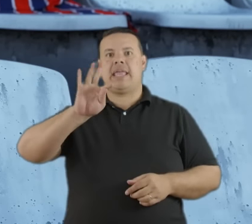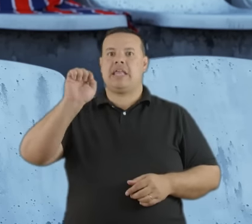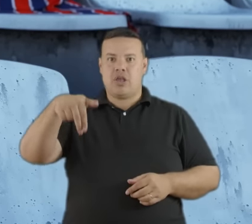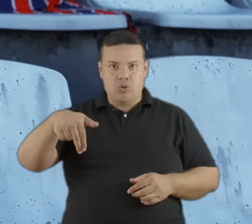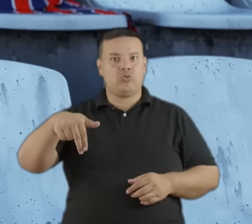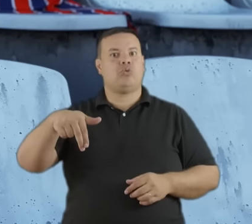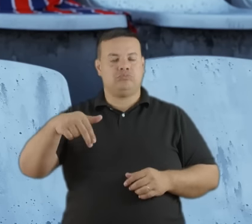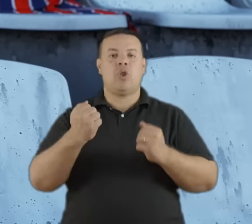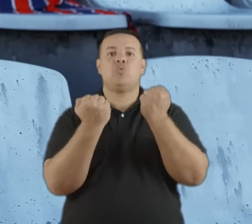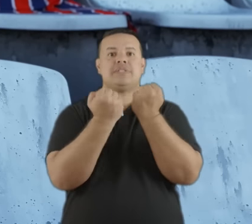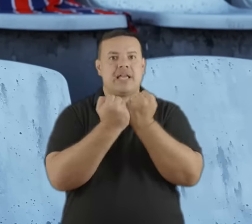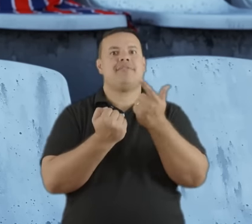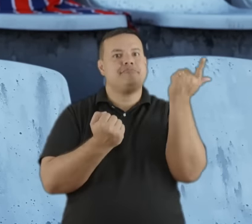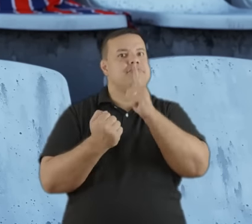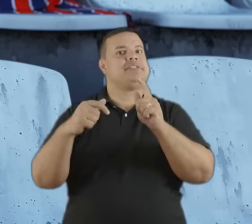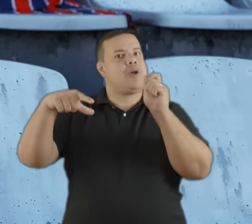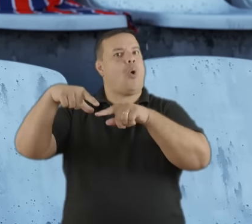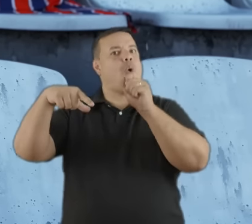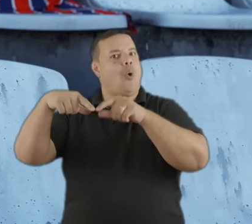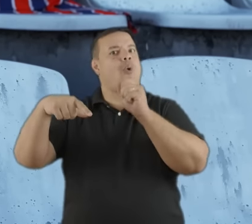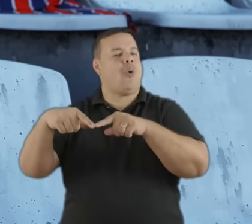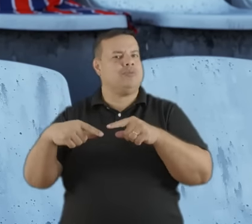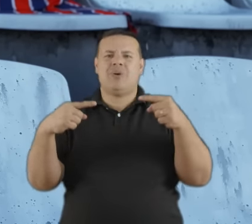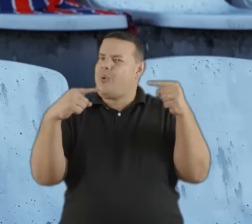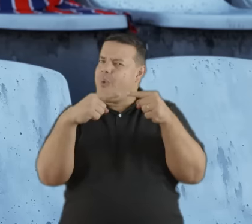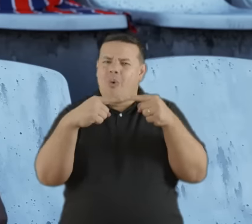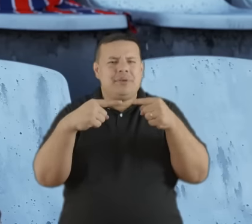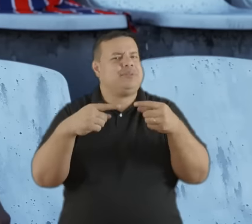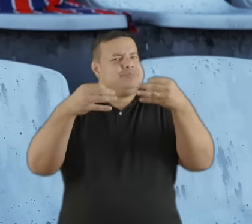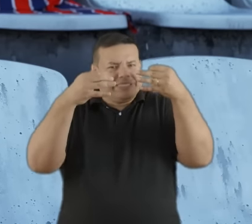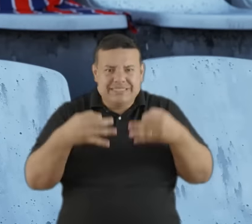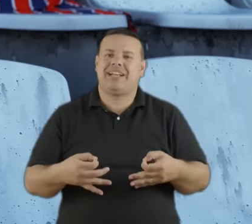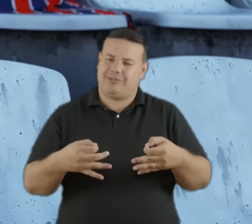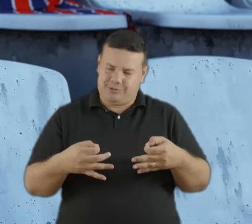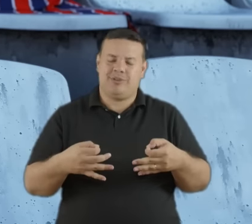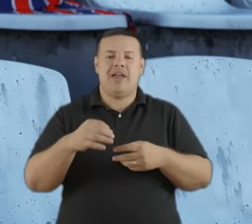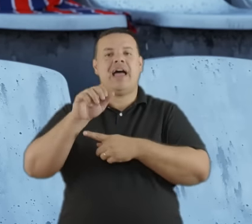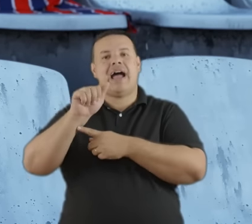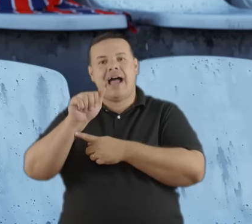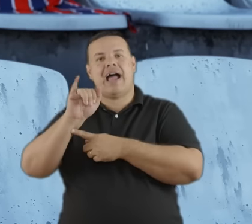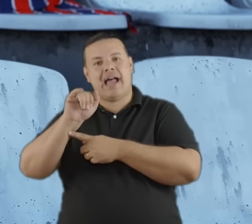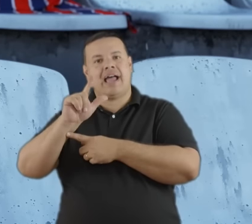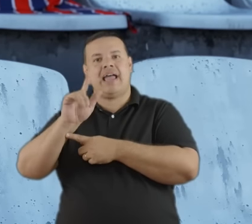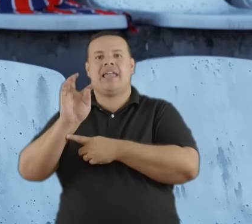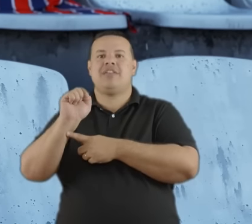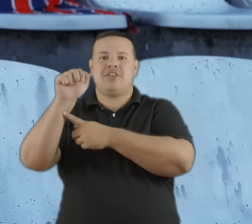era zagueiro de fazer gols. E daí combinou bem aquela dupla de Ailton